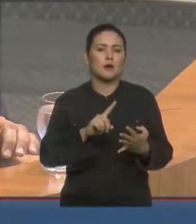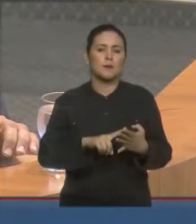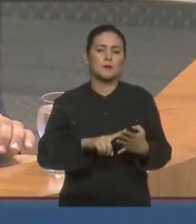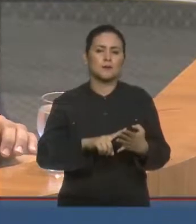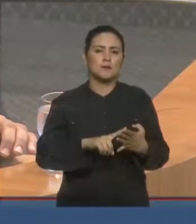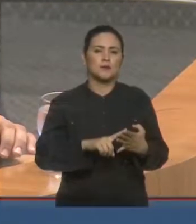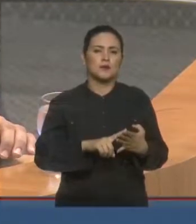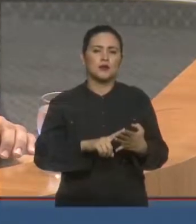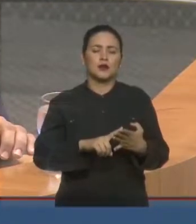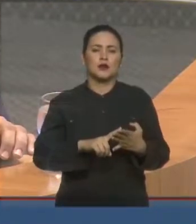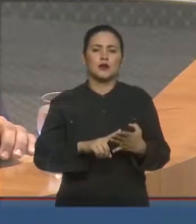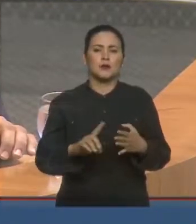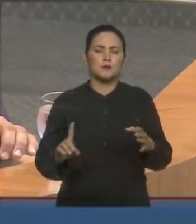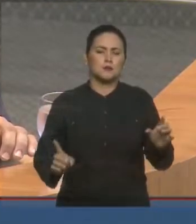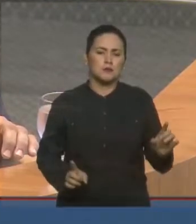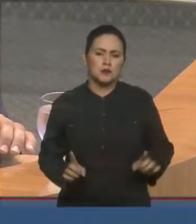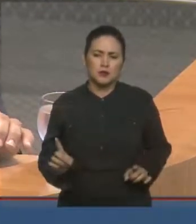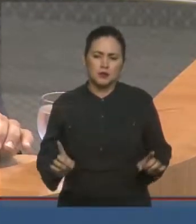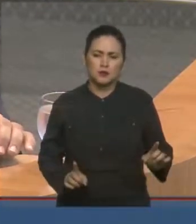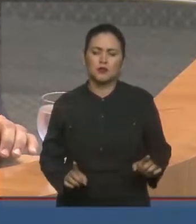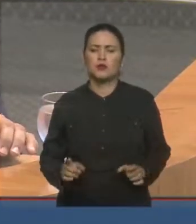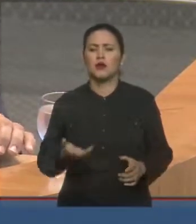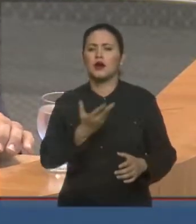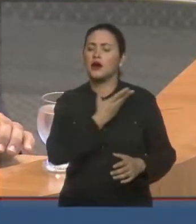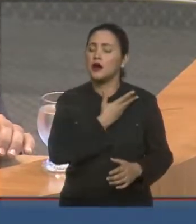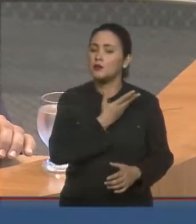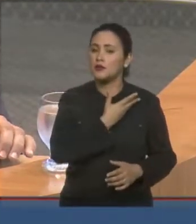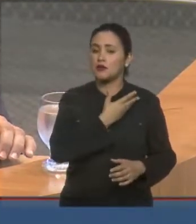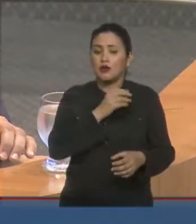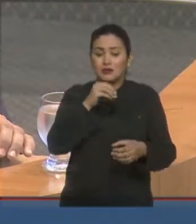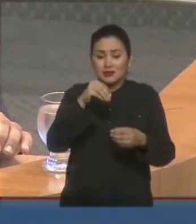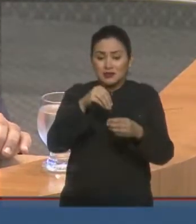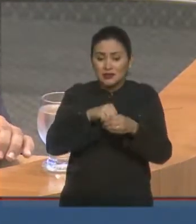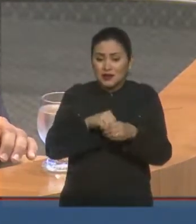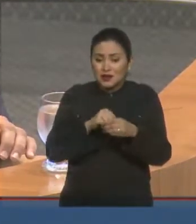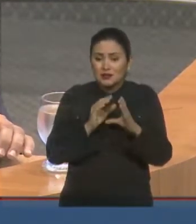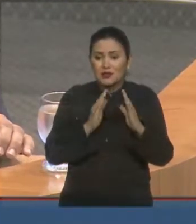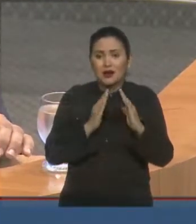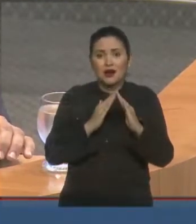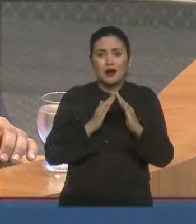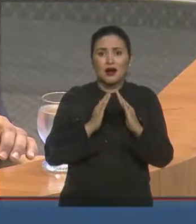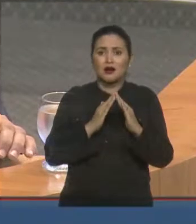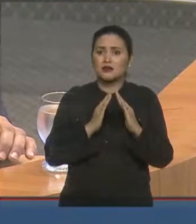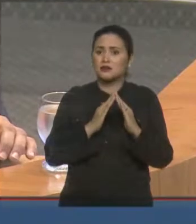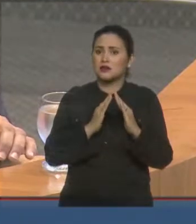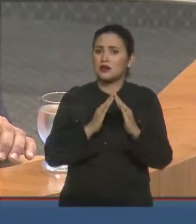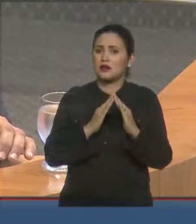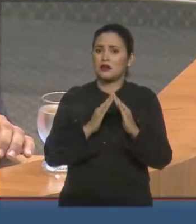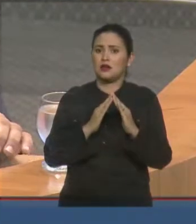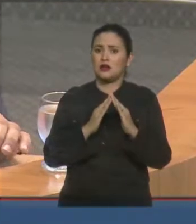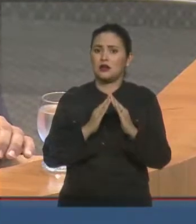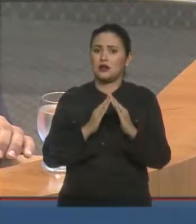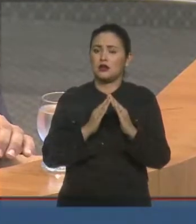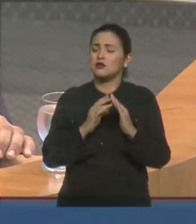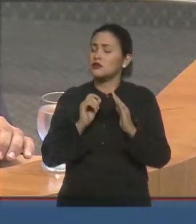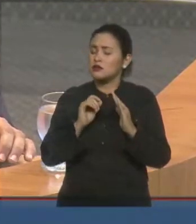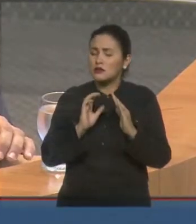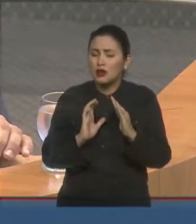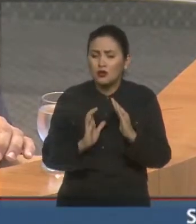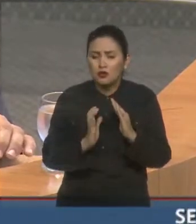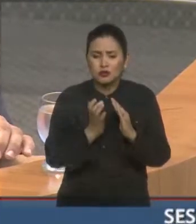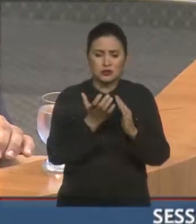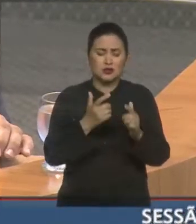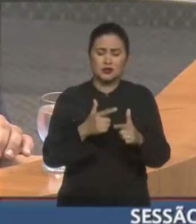exatamente no ambiente familiar que se perpetua, se renova e se articula essa situação